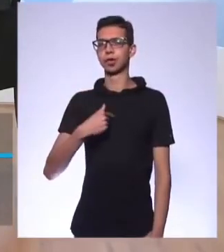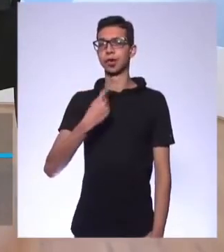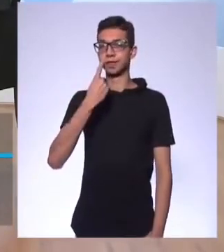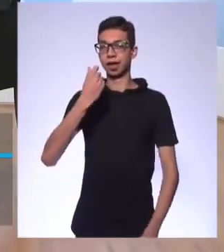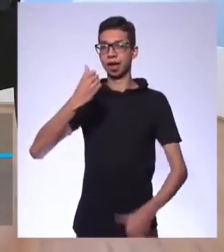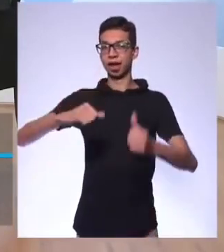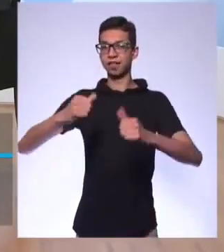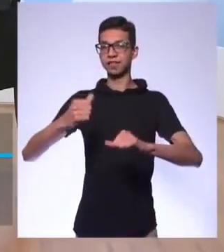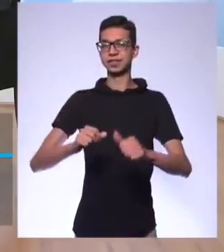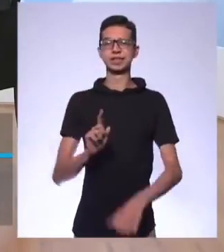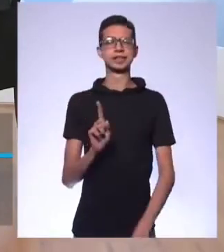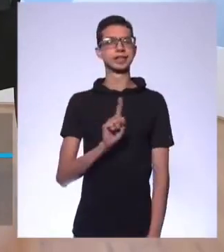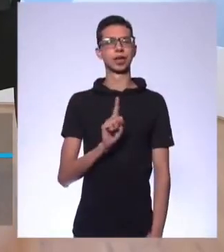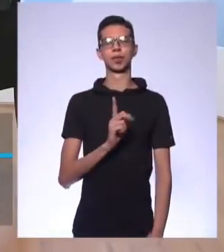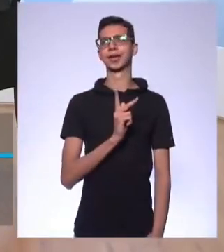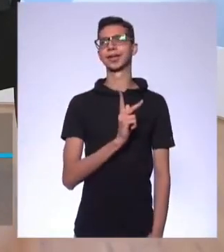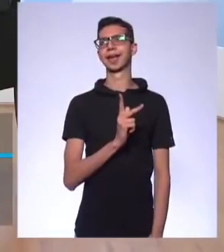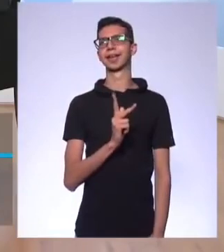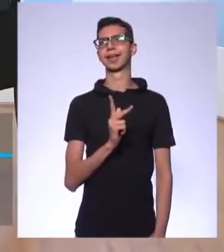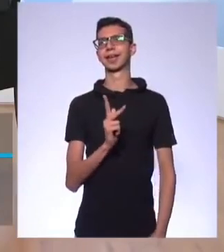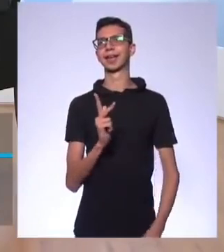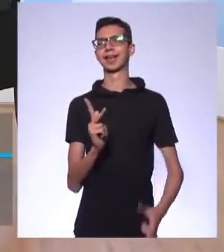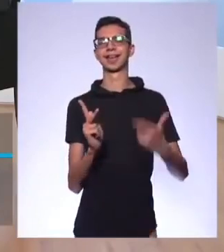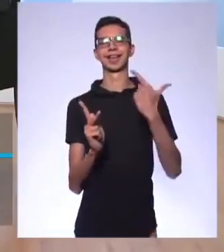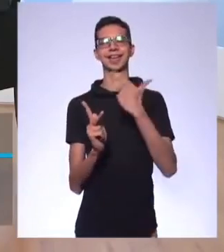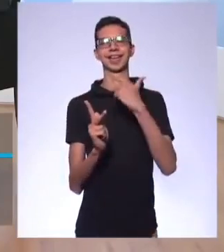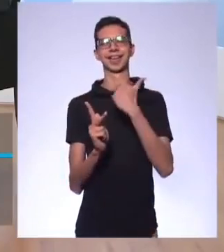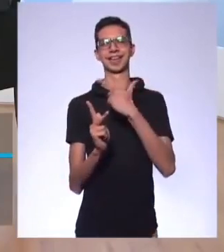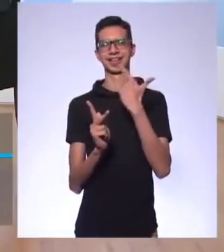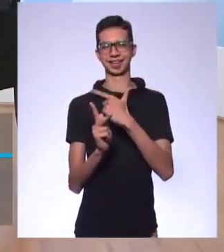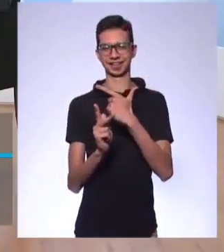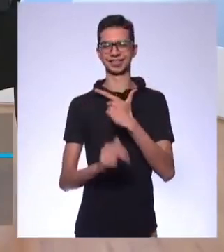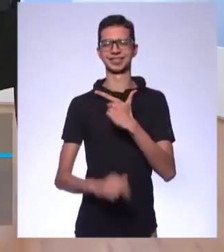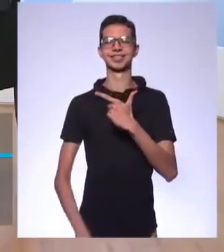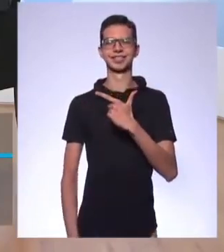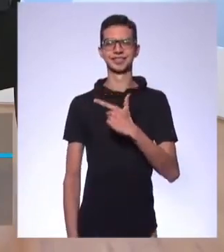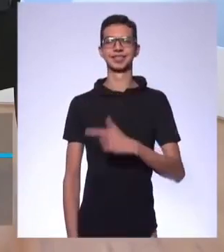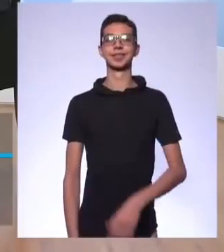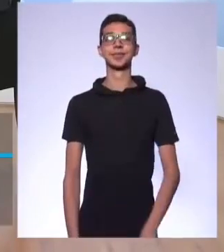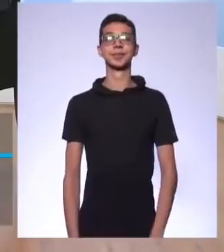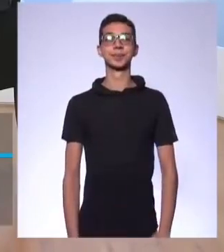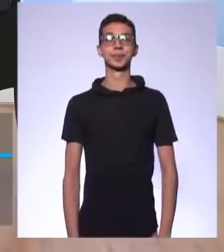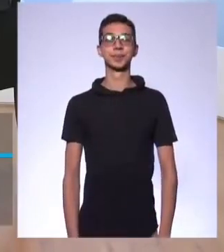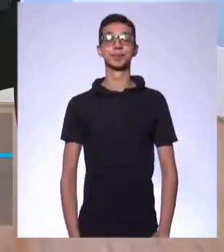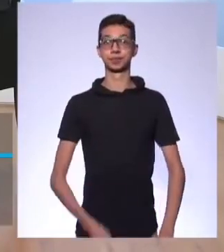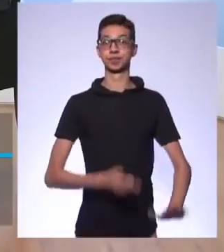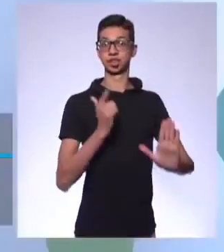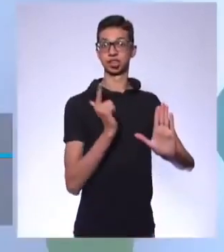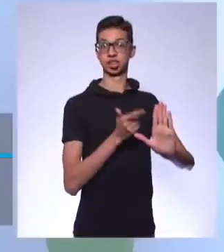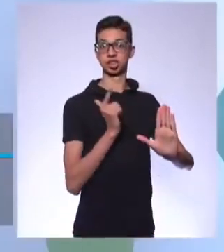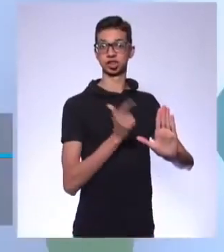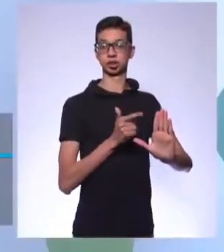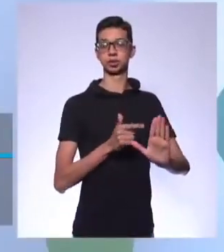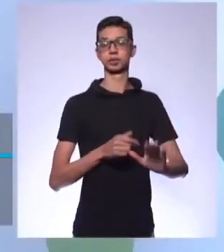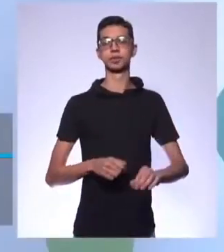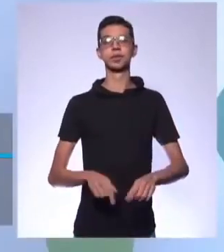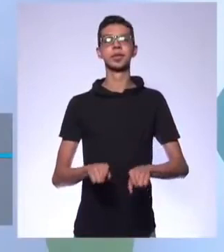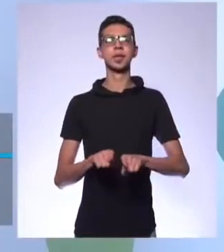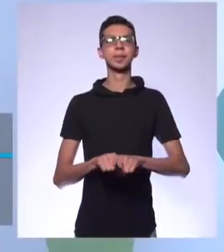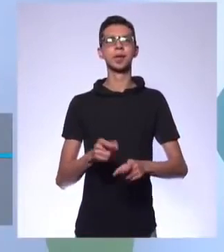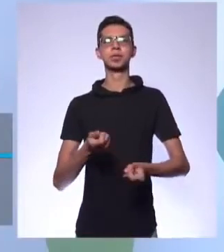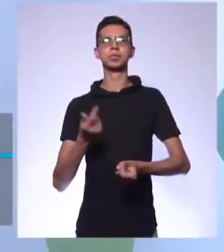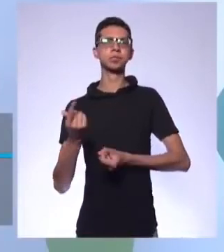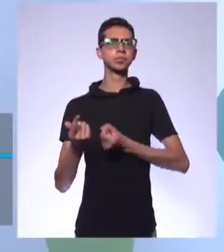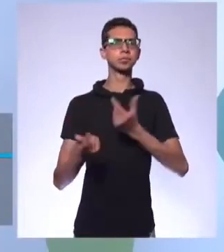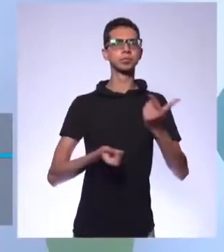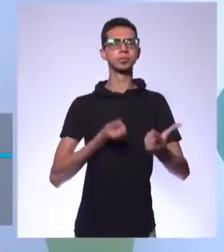avaliação, se ela parasse para ver essas avaliações, ela não veria, né? Muita crítica, né? Nossa. Falando mal. Então, mas está bem dividido, professora. O pessoal está